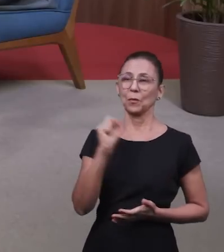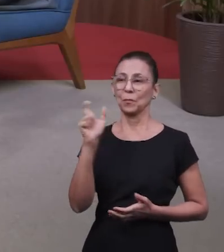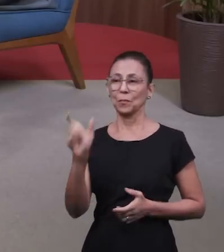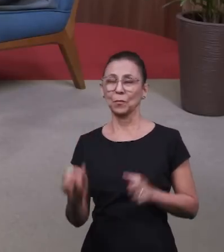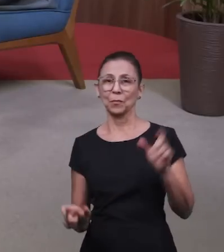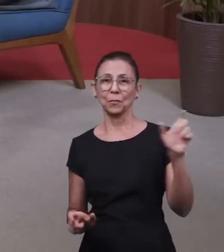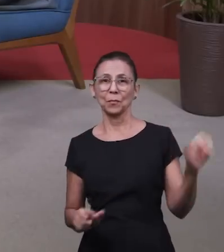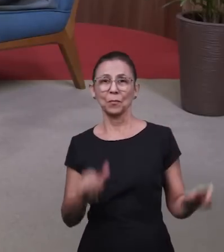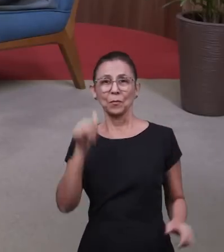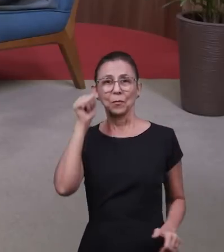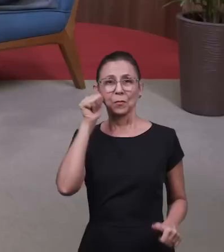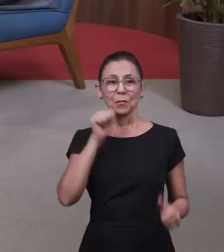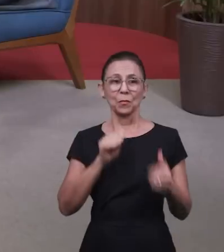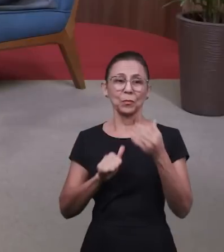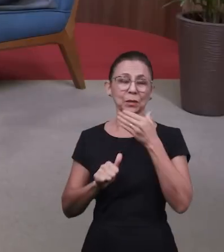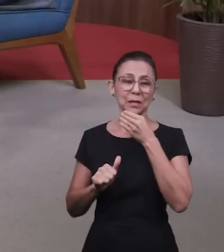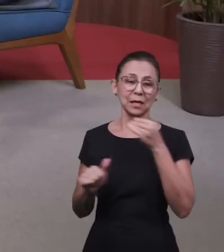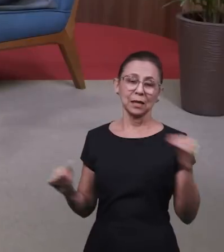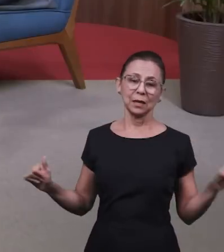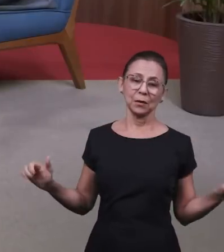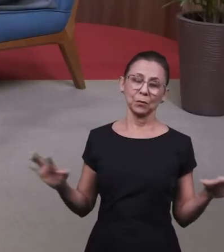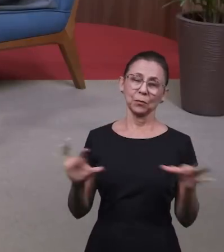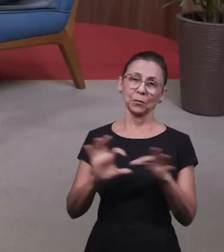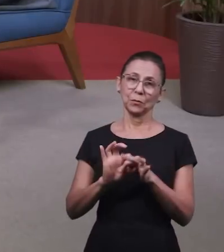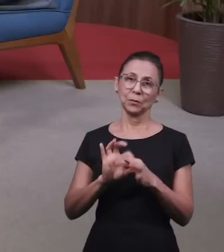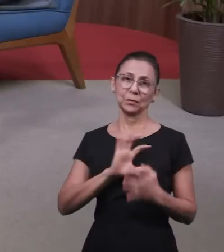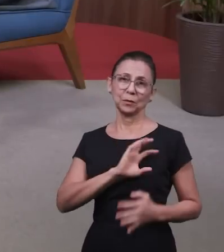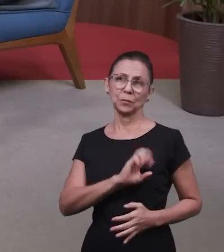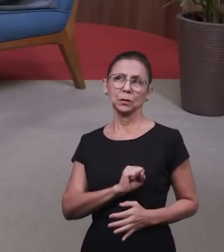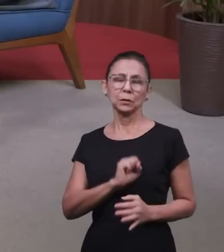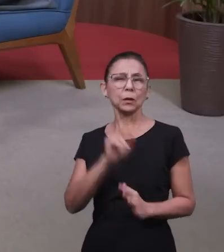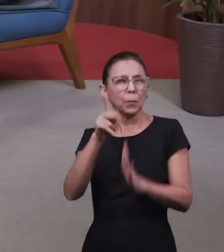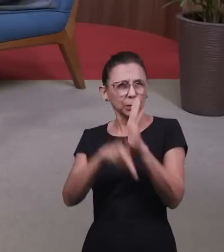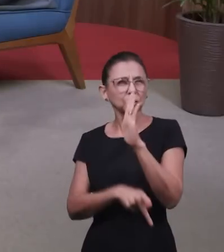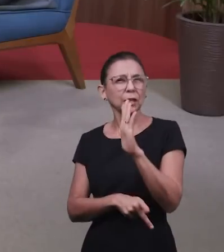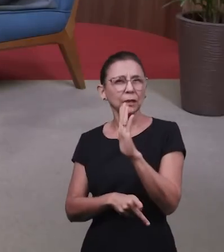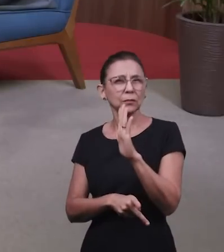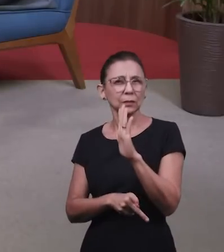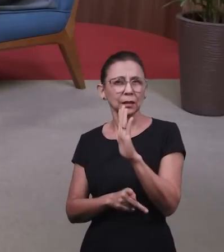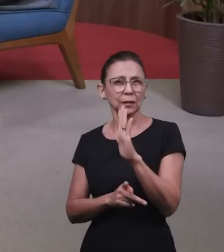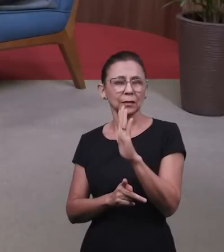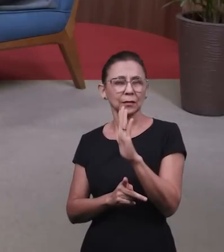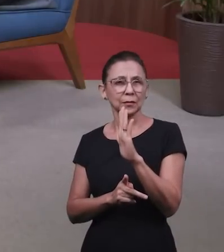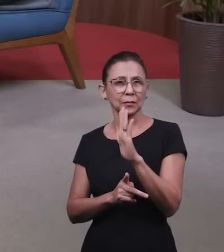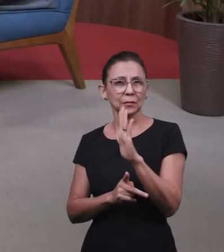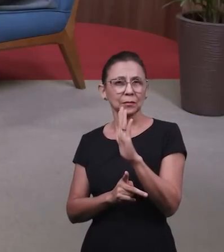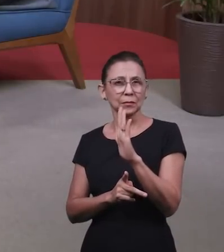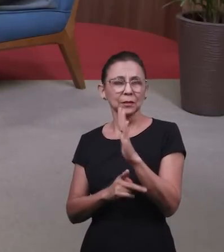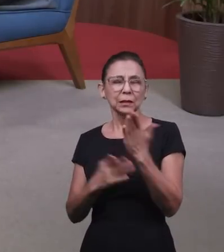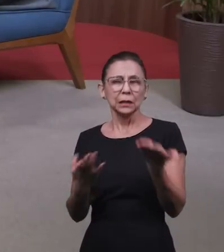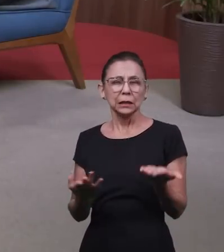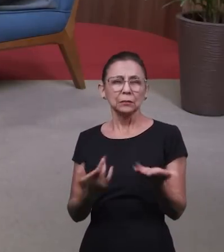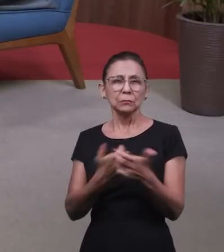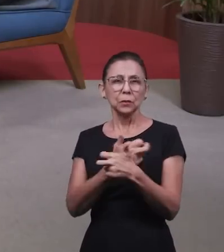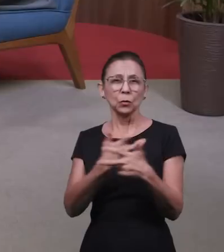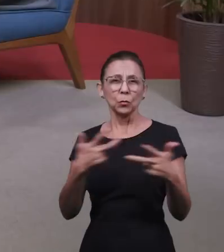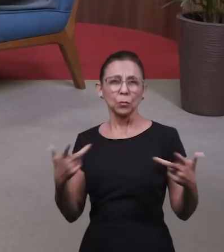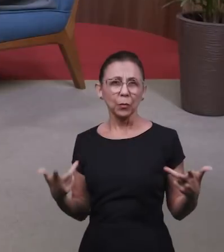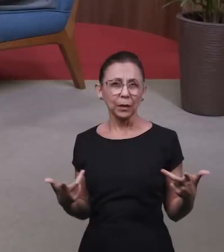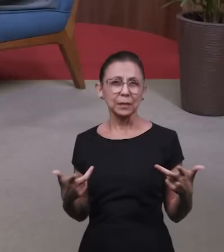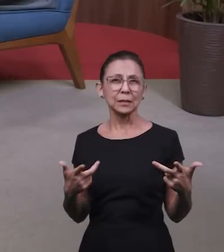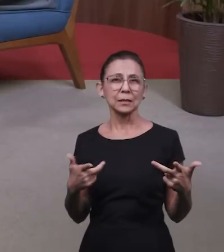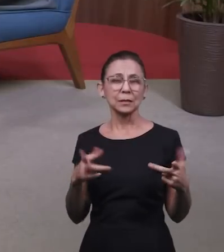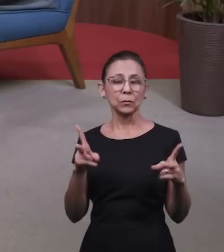um projeto para ser executado e que direciona para o casamento. Há diversos elementos que devem ser observados